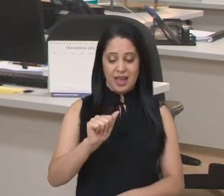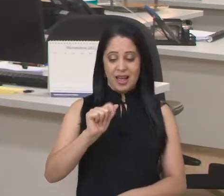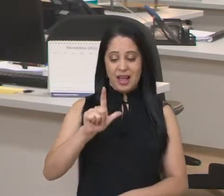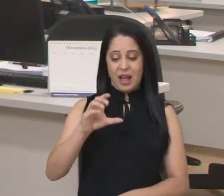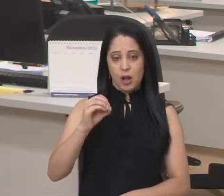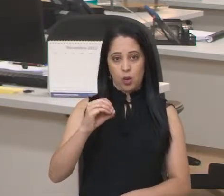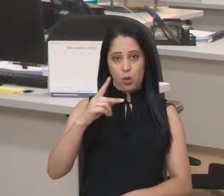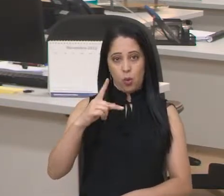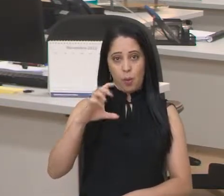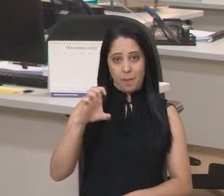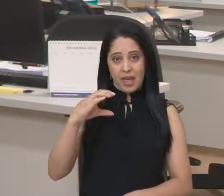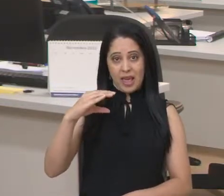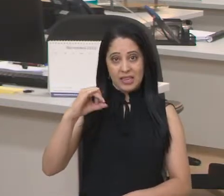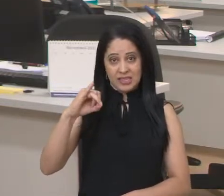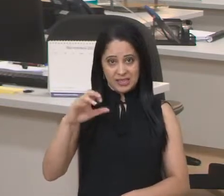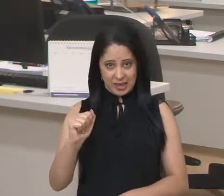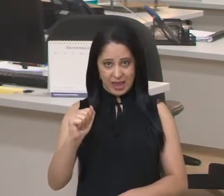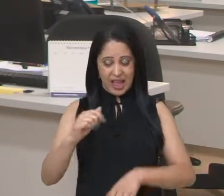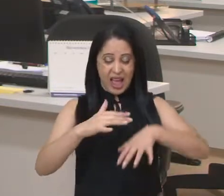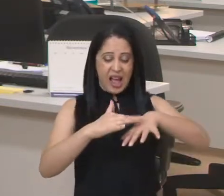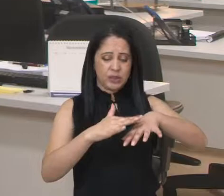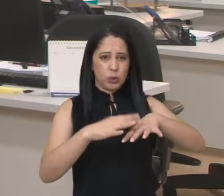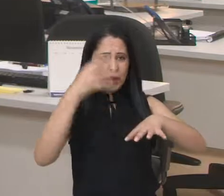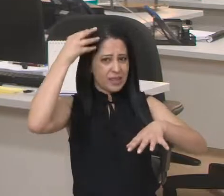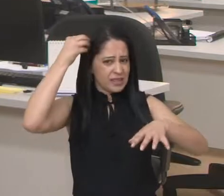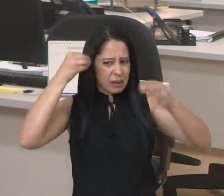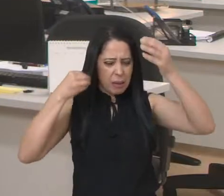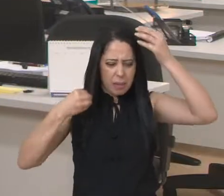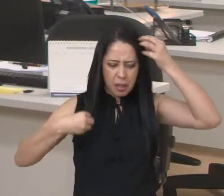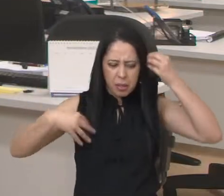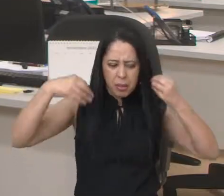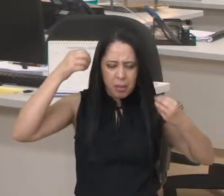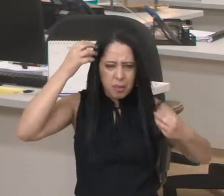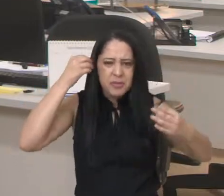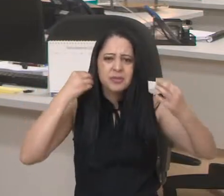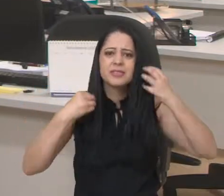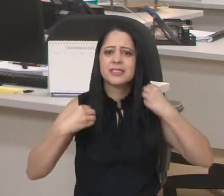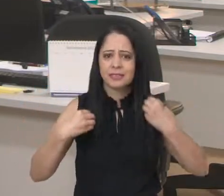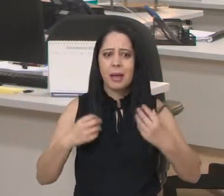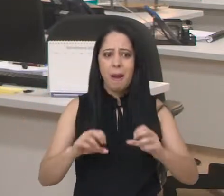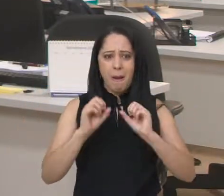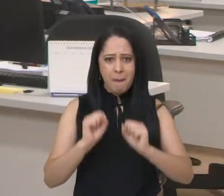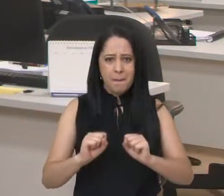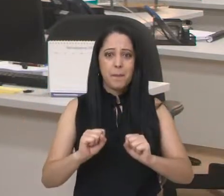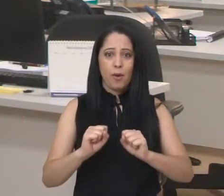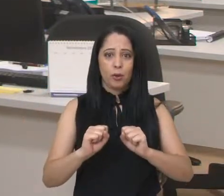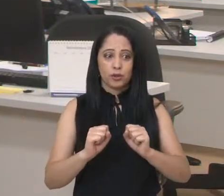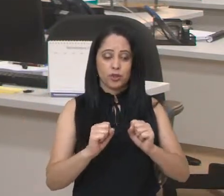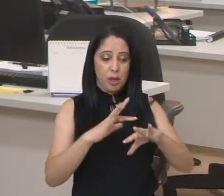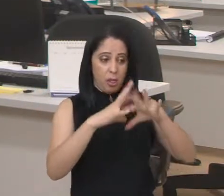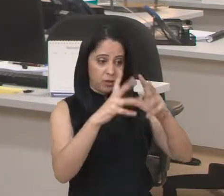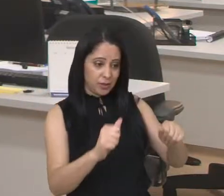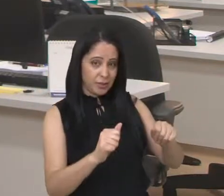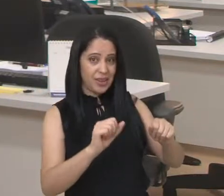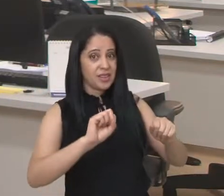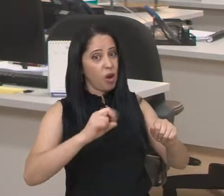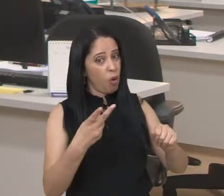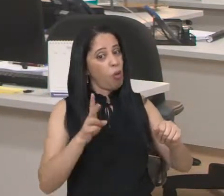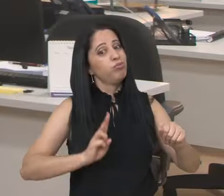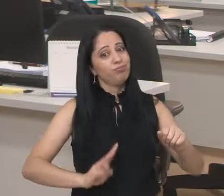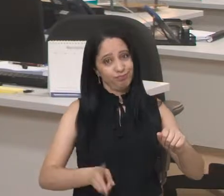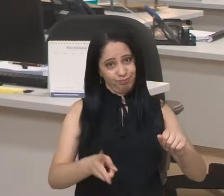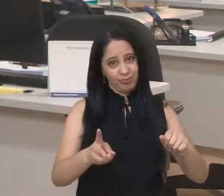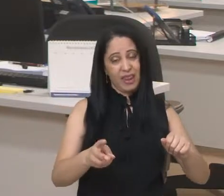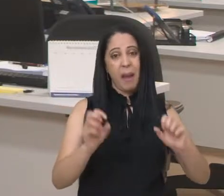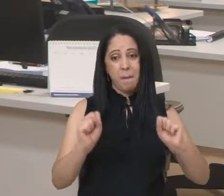que causa perda de cabelo ou de pelos em qualquer parte do corpo. Esse distúrbio pode ser passageiro ou permanente e